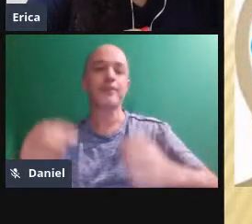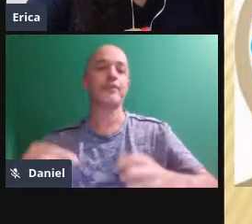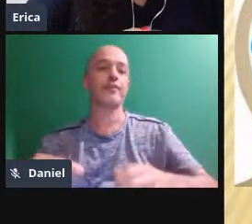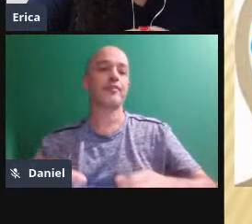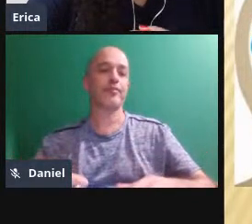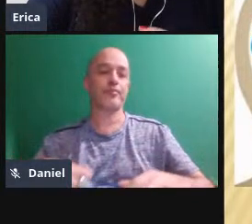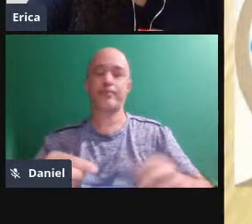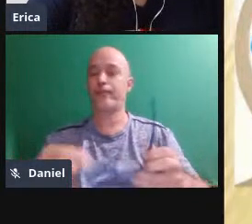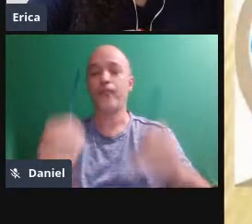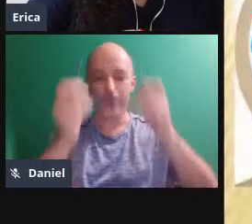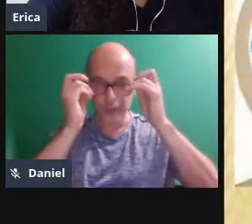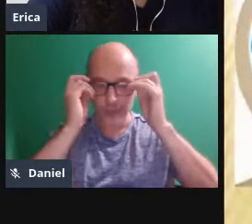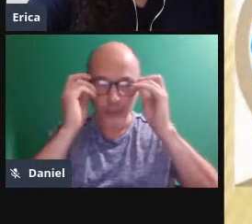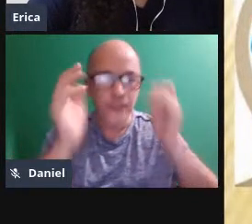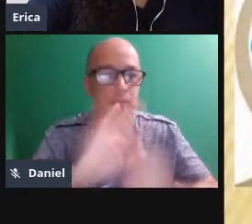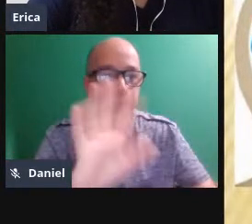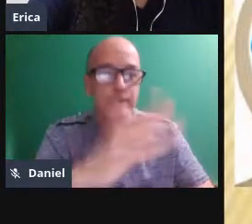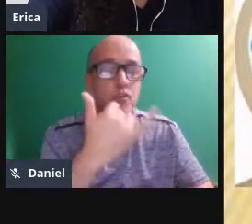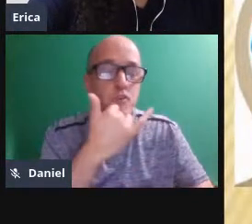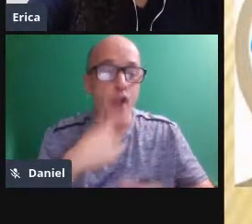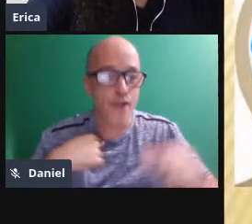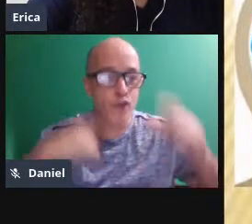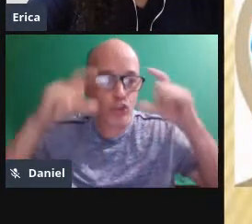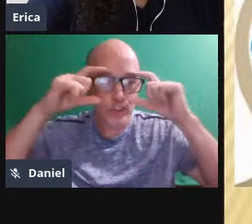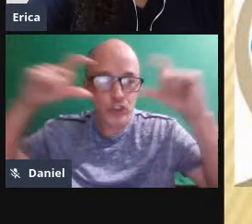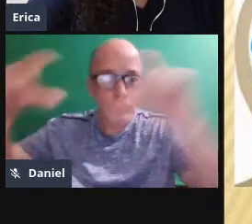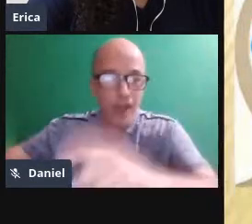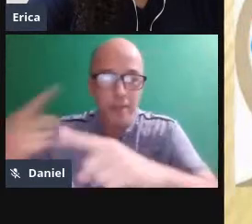É um outro mito.